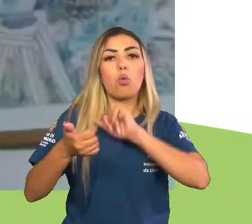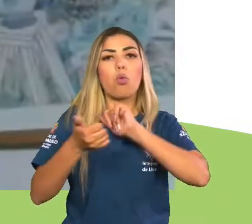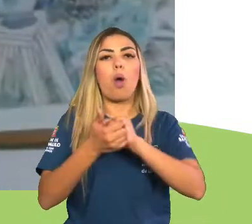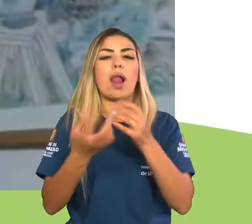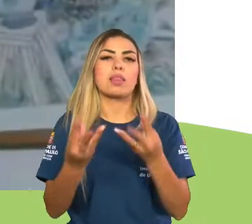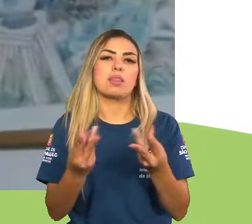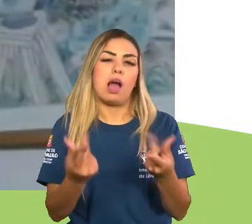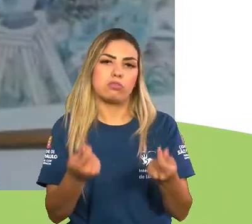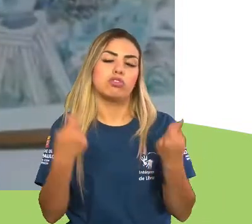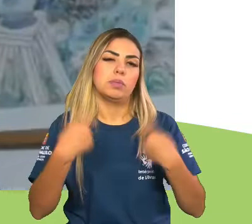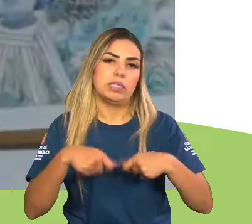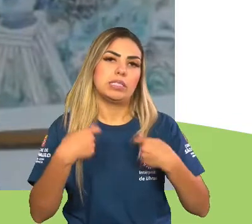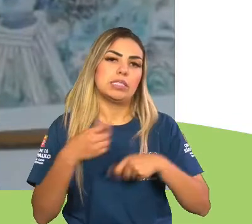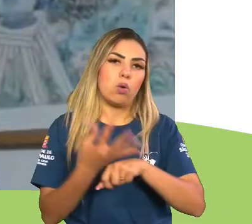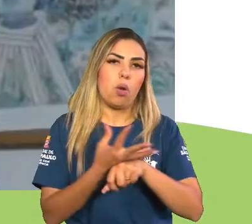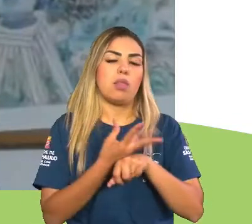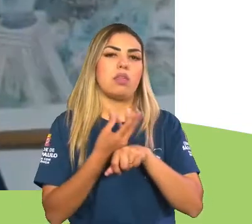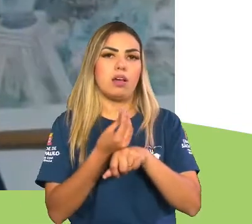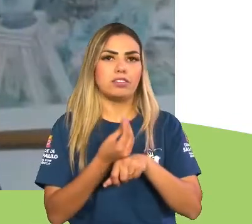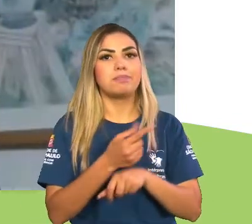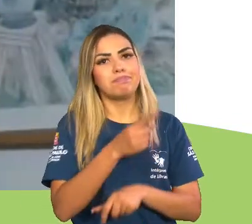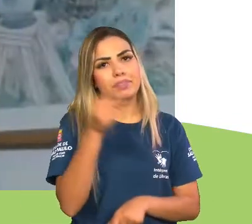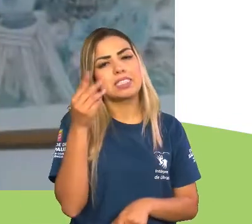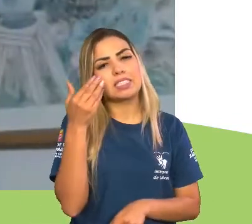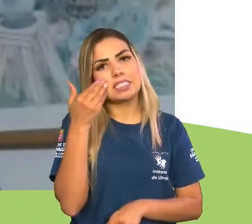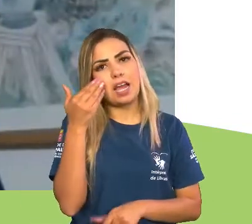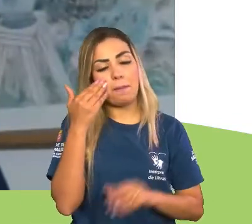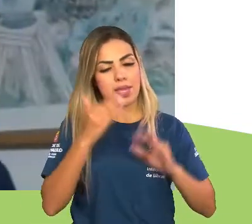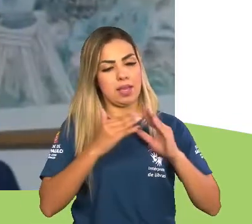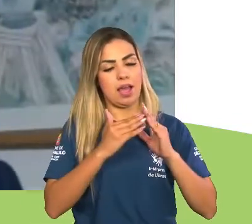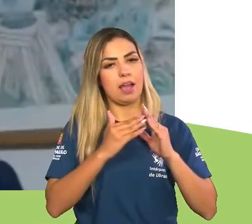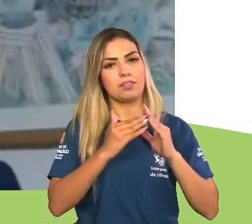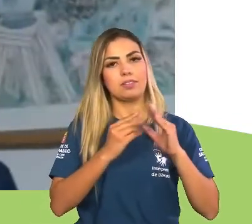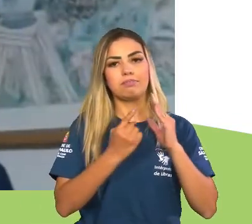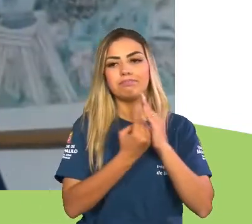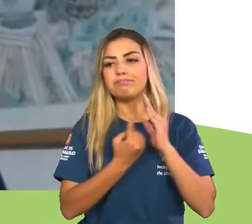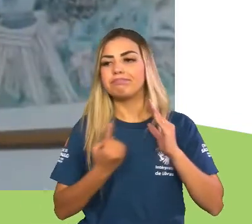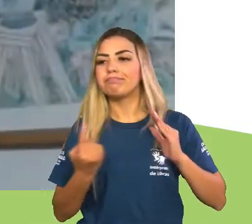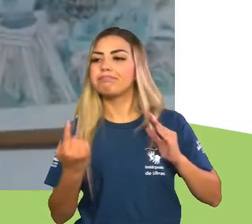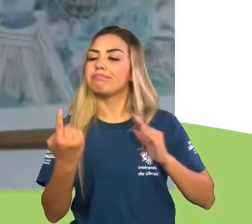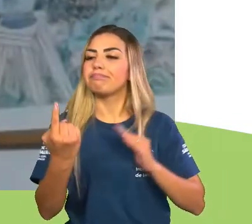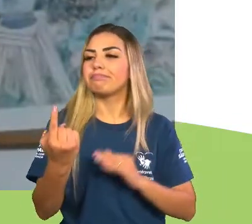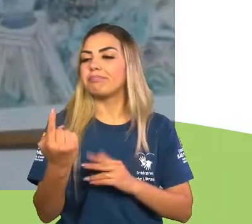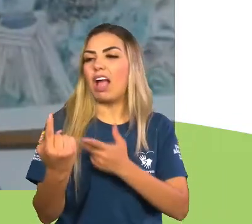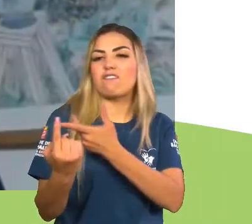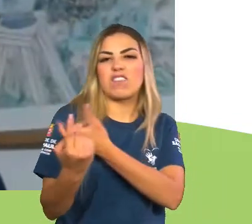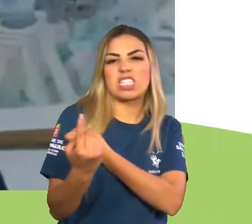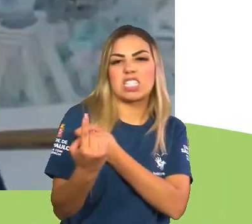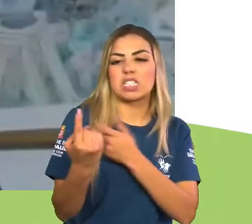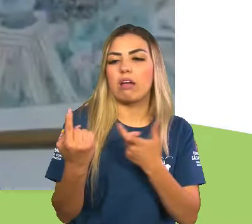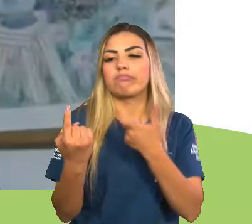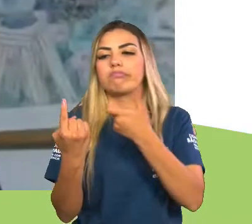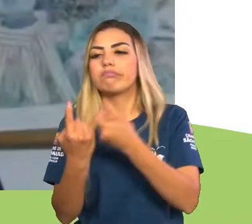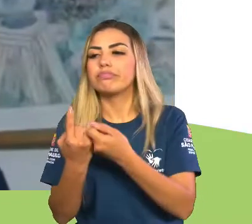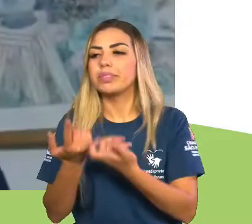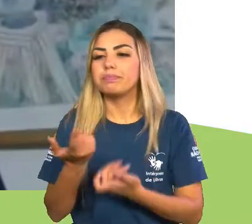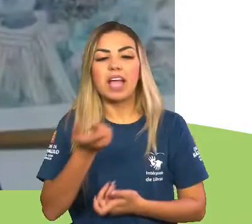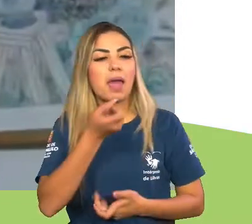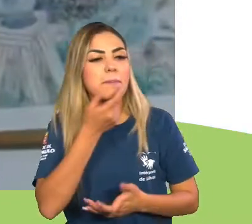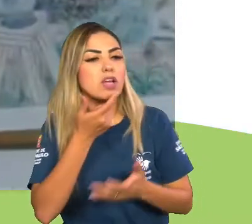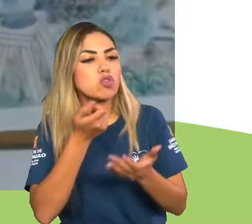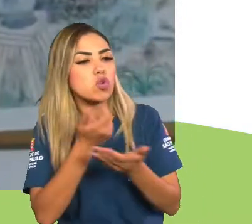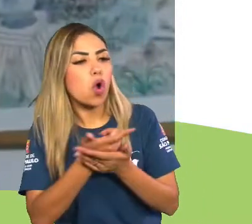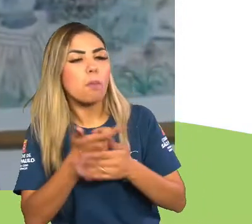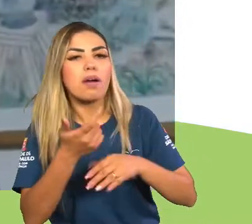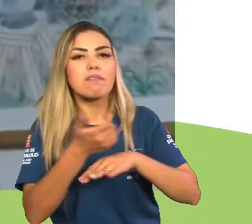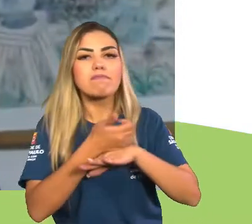qualidade, né? E a gente sabe que quando a gente sai de casa, a gente vai tomar uma vacina, a gente vai numa farmácia e compra um